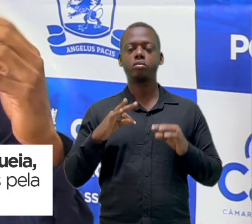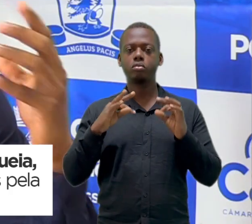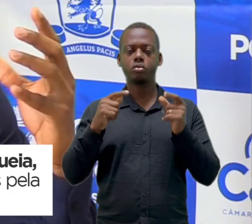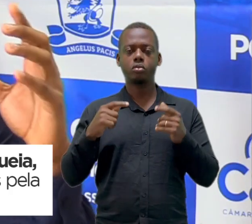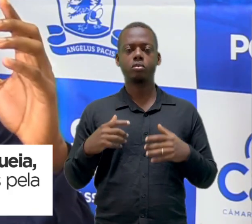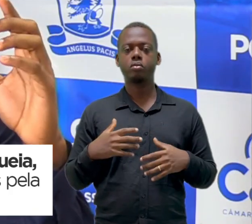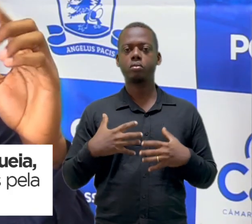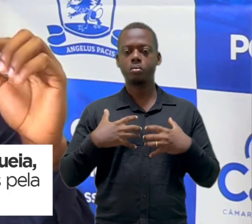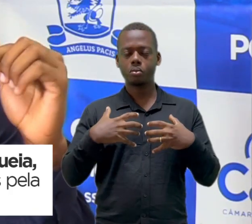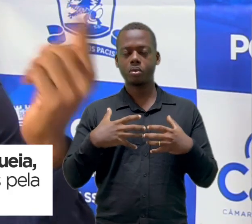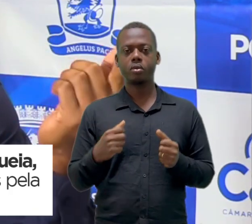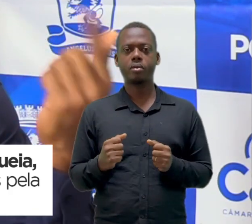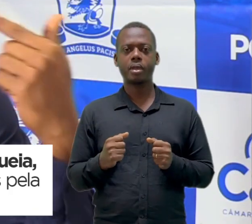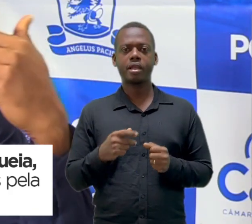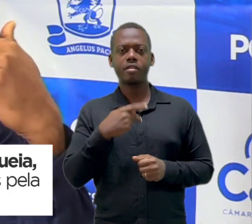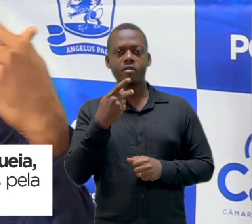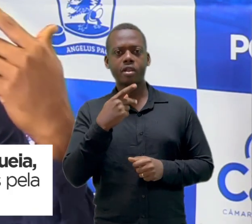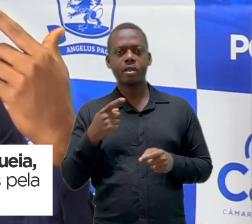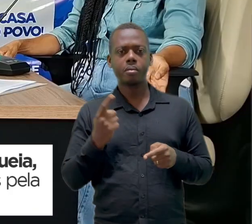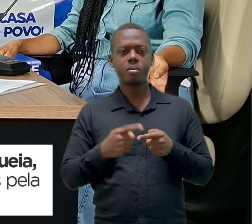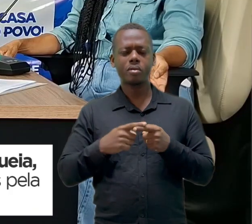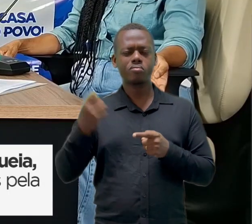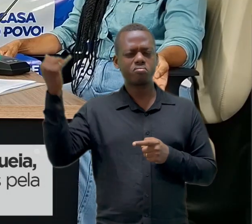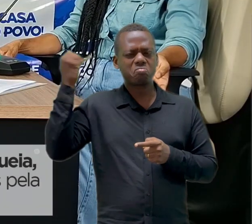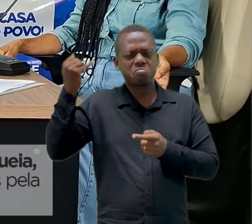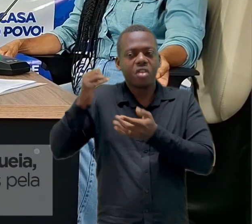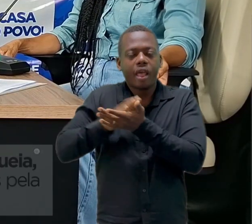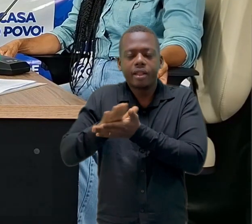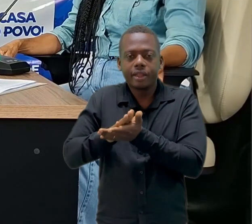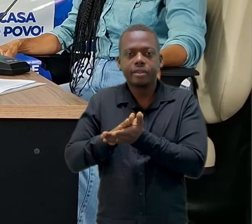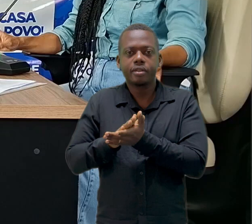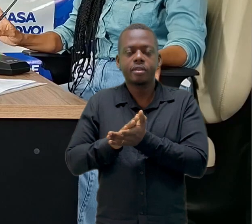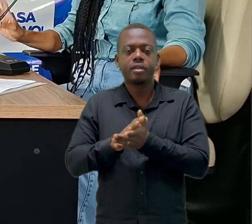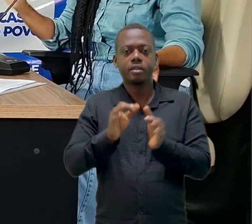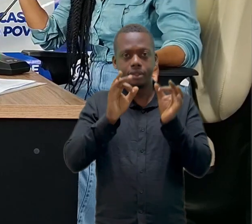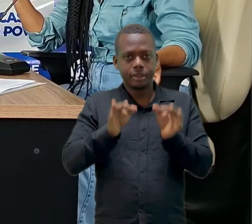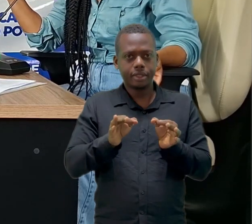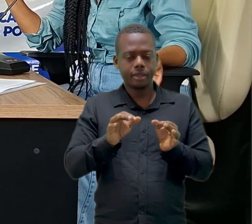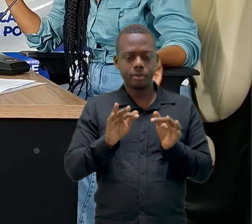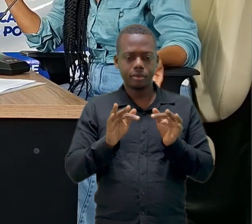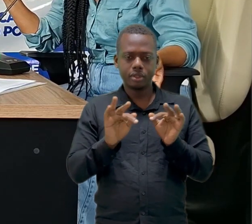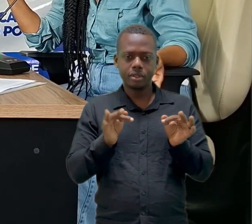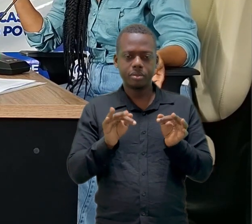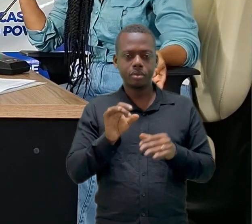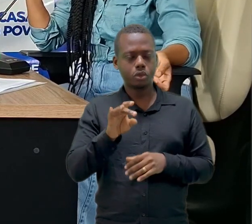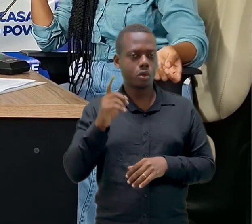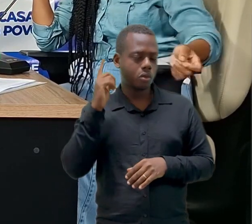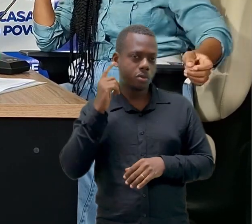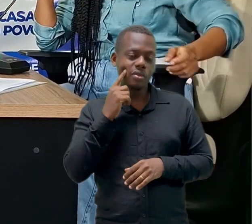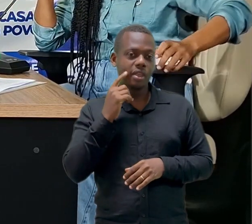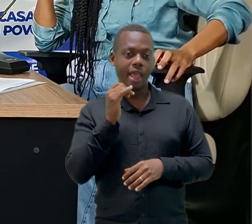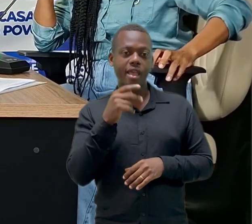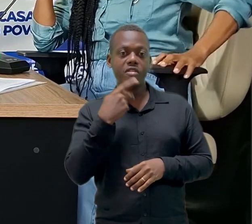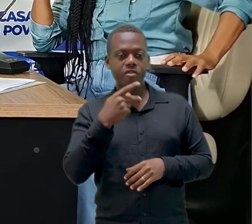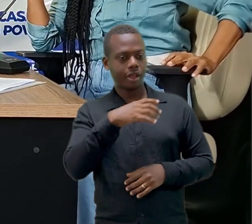com a laringe. Ela só não fala porque ela não ouve os sons. Sim. Então, o termo adequado seria ela não surdo. fala o português. O português, é verdade, porque a